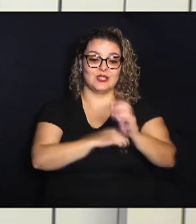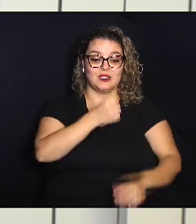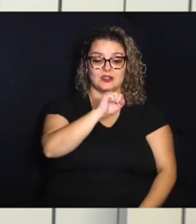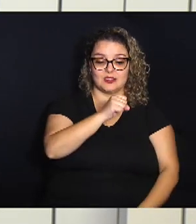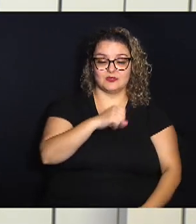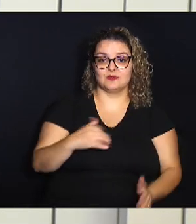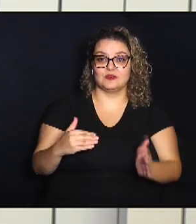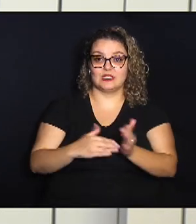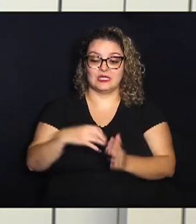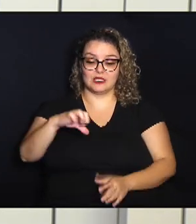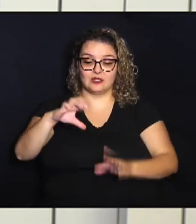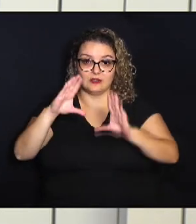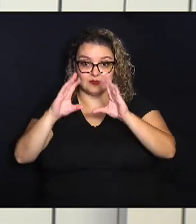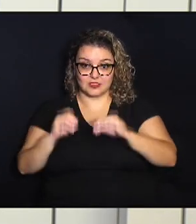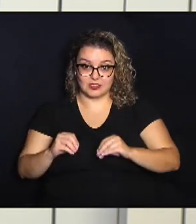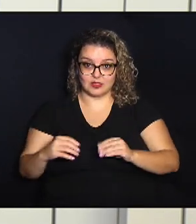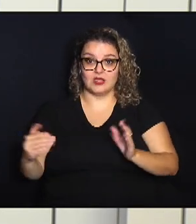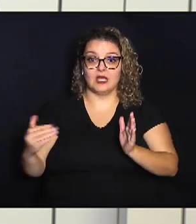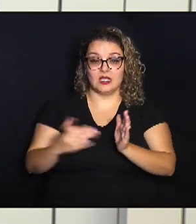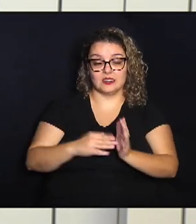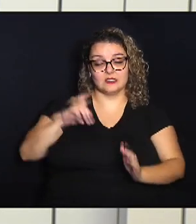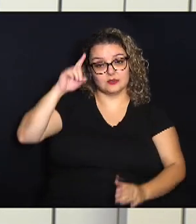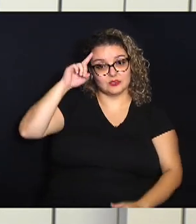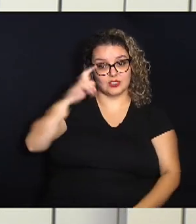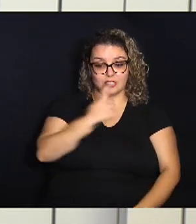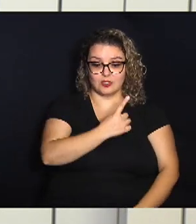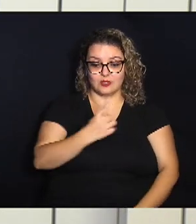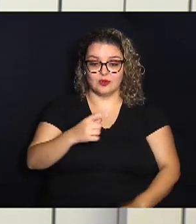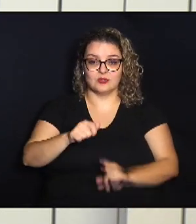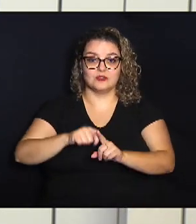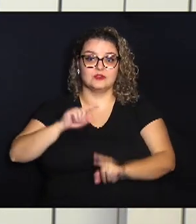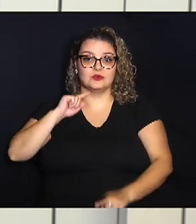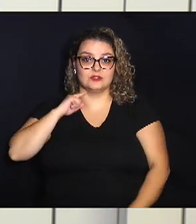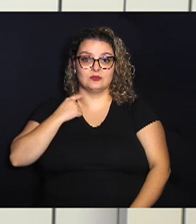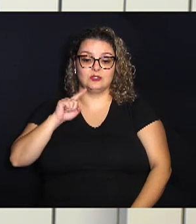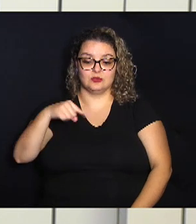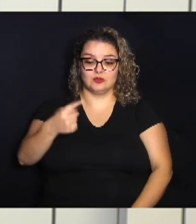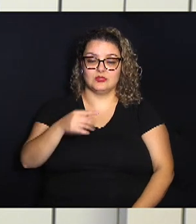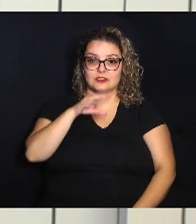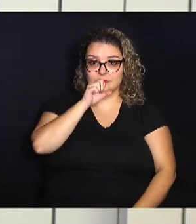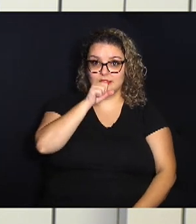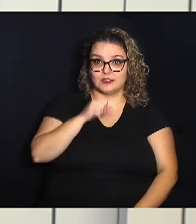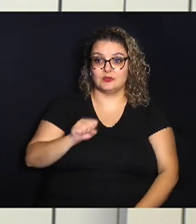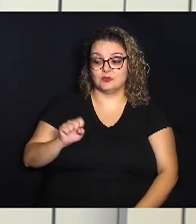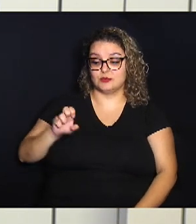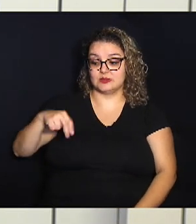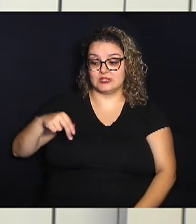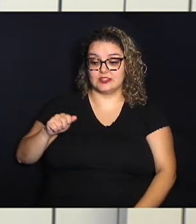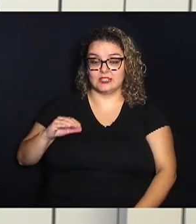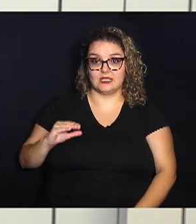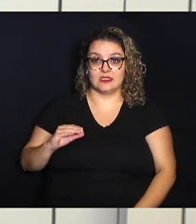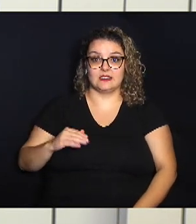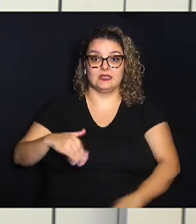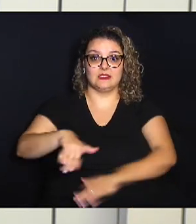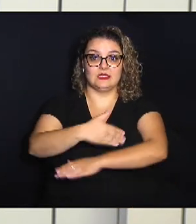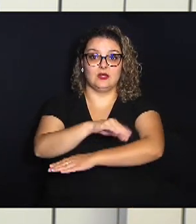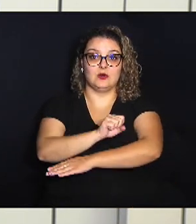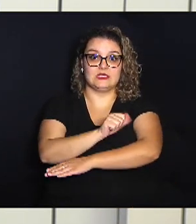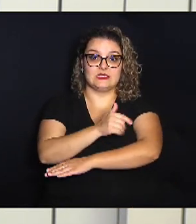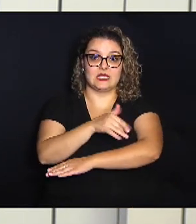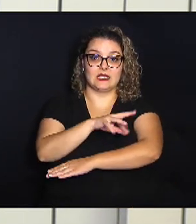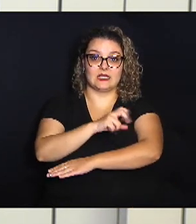horas da noite. Vai até o dia 11 de maio, próximo sábado, no Senac Campinas, que fica na rua Sacramento,